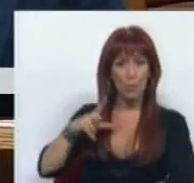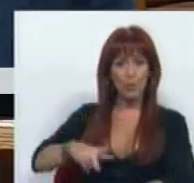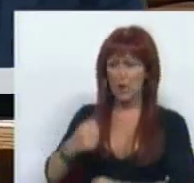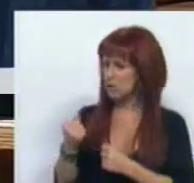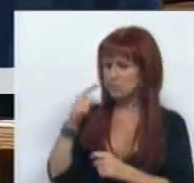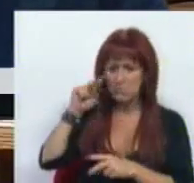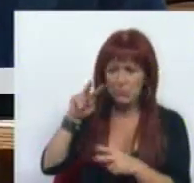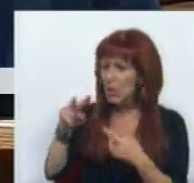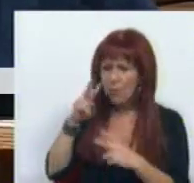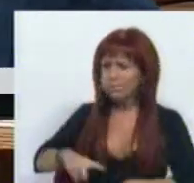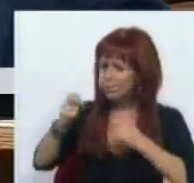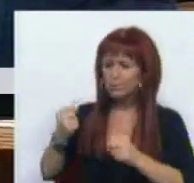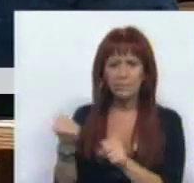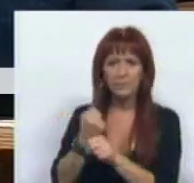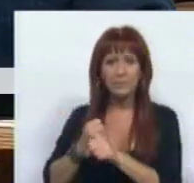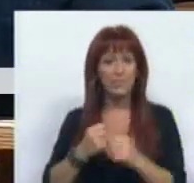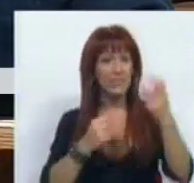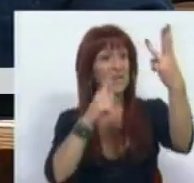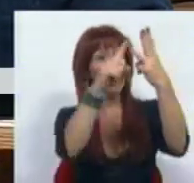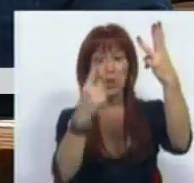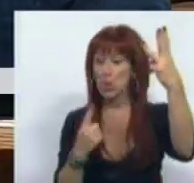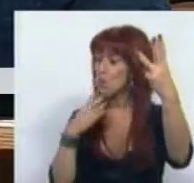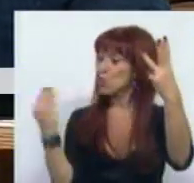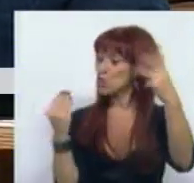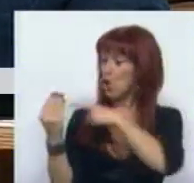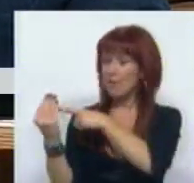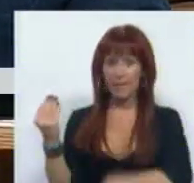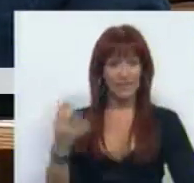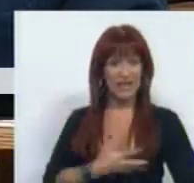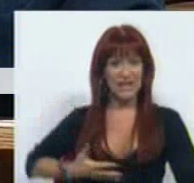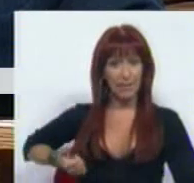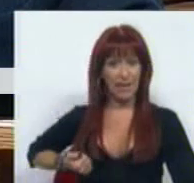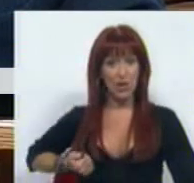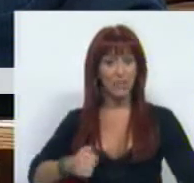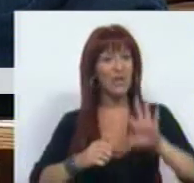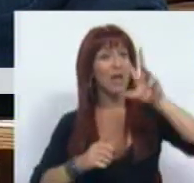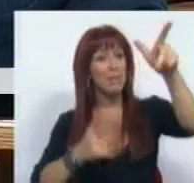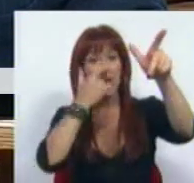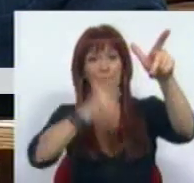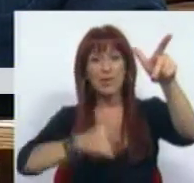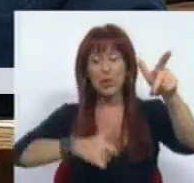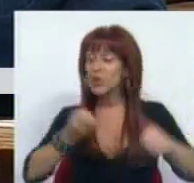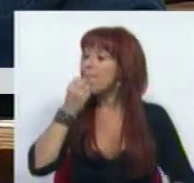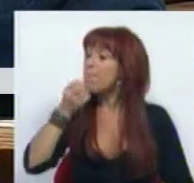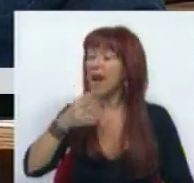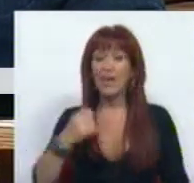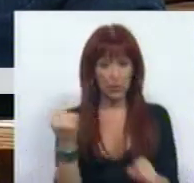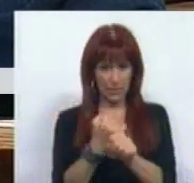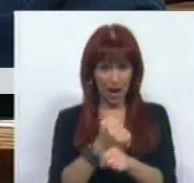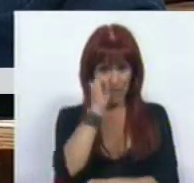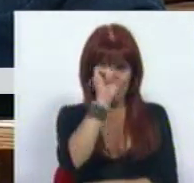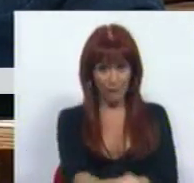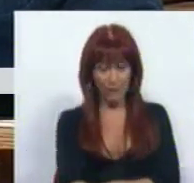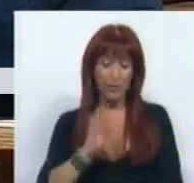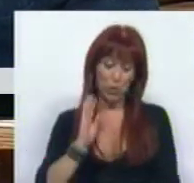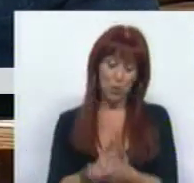trabalho. 1 em cada 3 jovens está desempregado. 1000 pessoas perderam o seu emprego